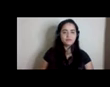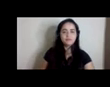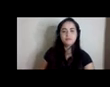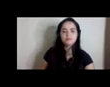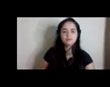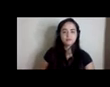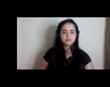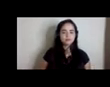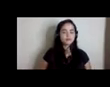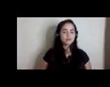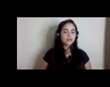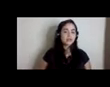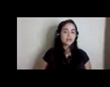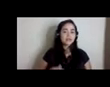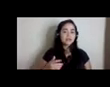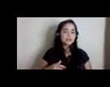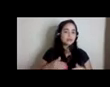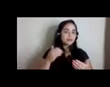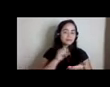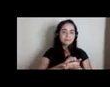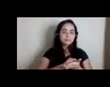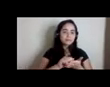sem desconstruir o poder, né,